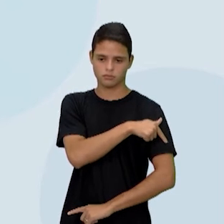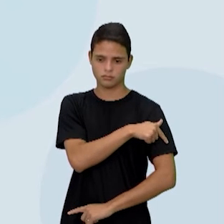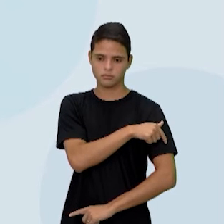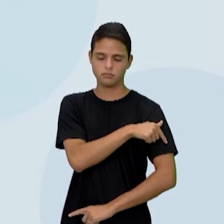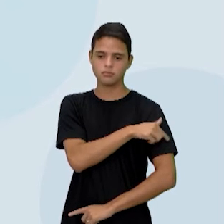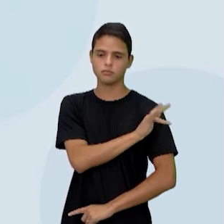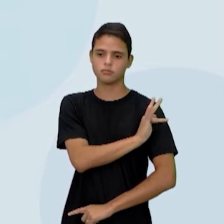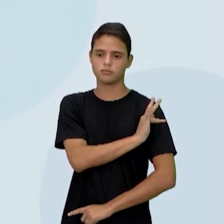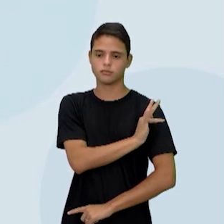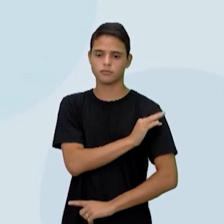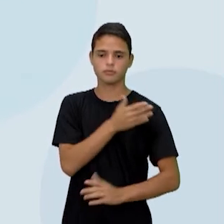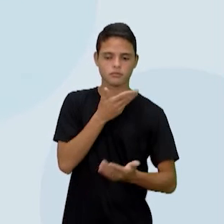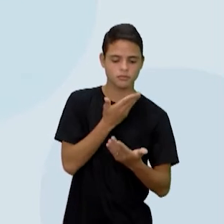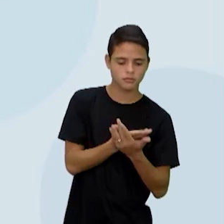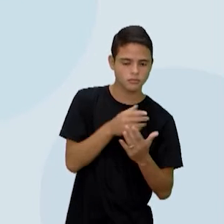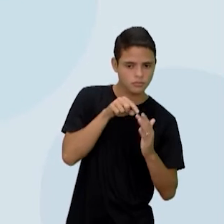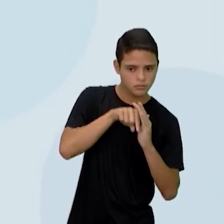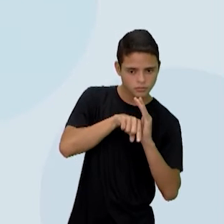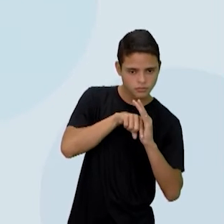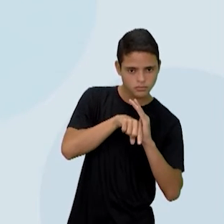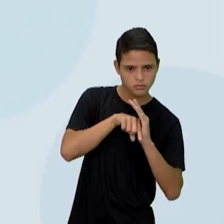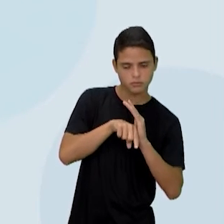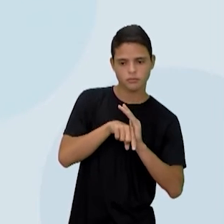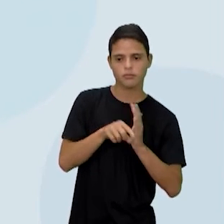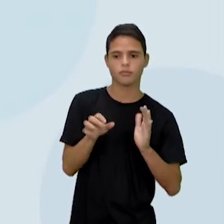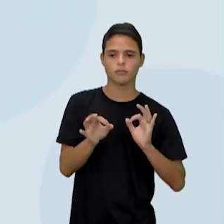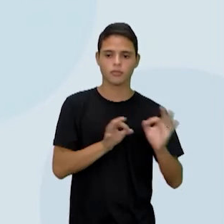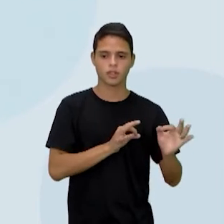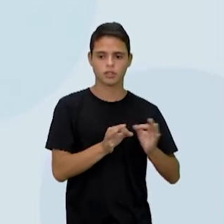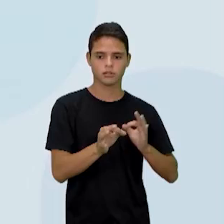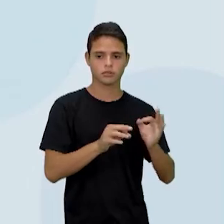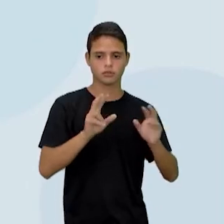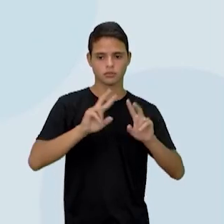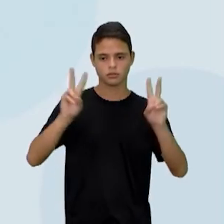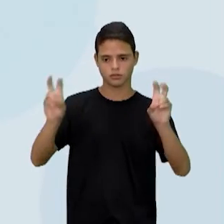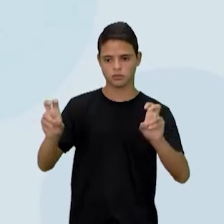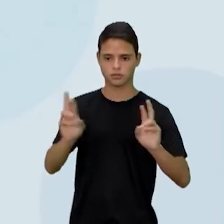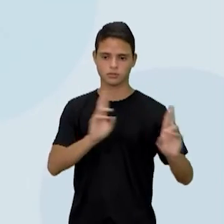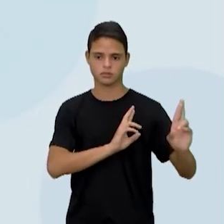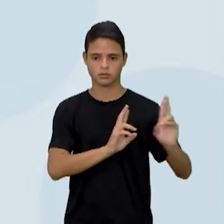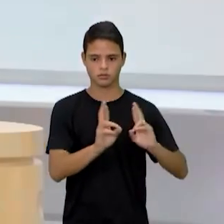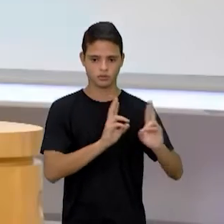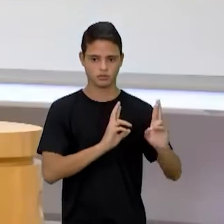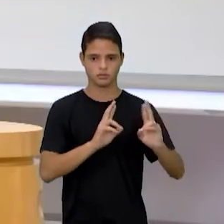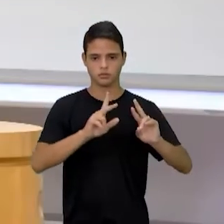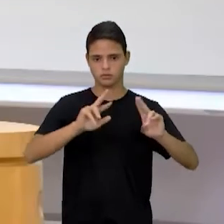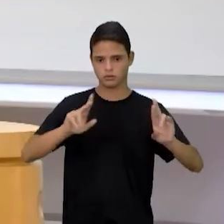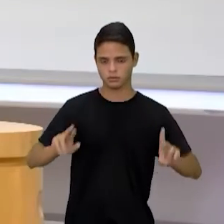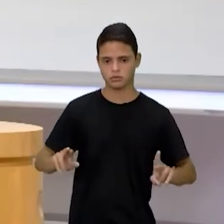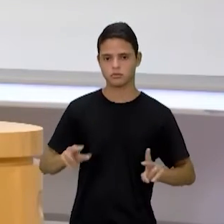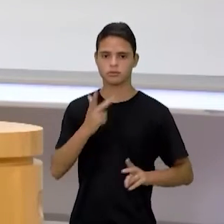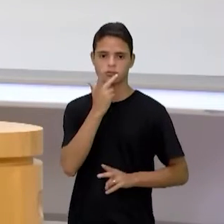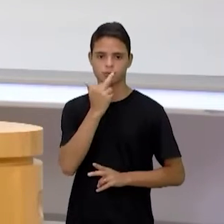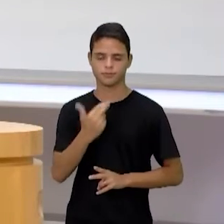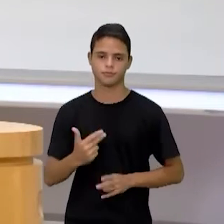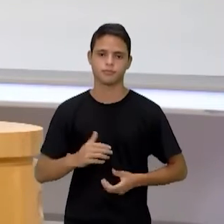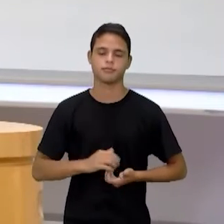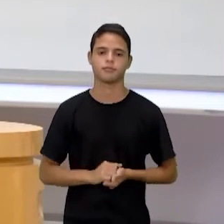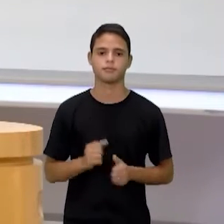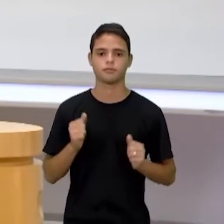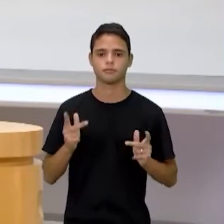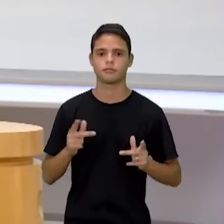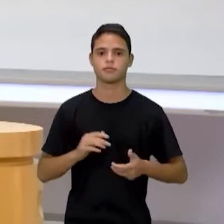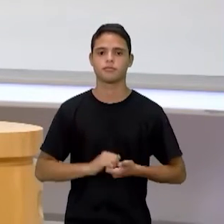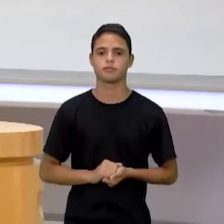é analisar e explorar em projetos temáticos as relações processuais entre as diversas linguagens artísticas,